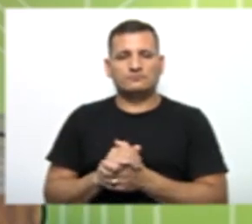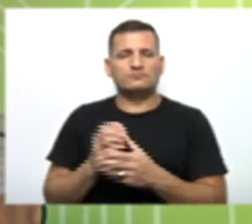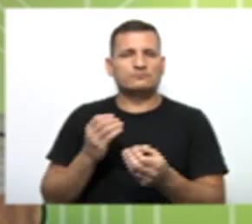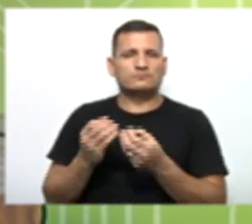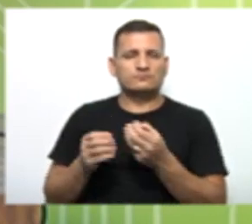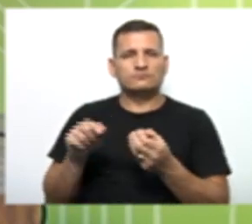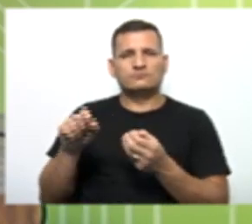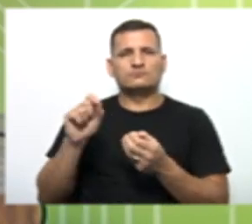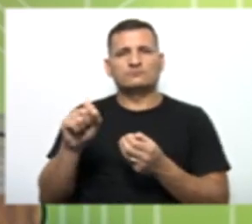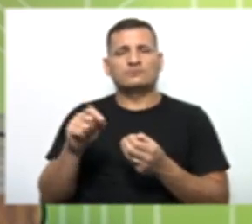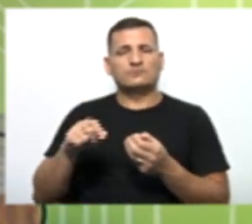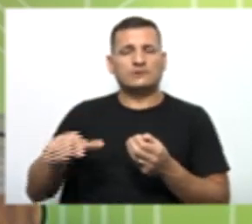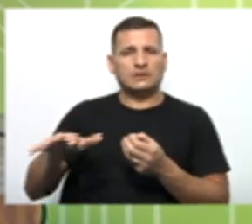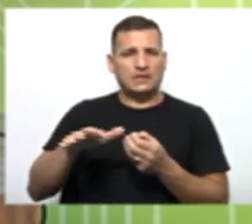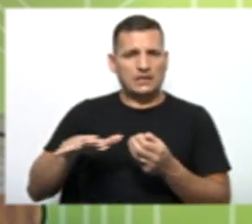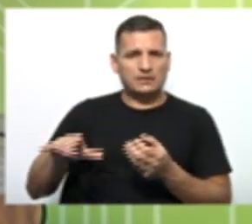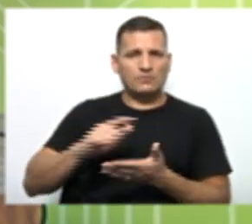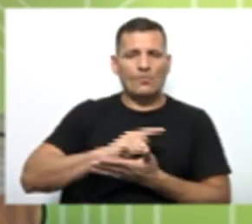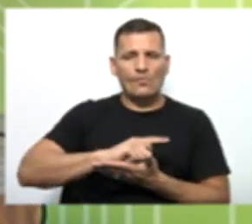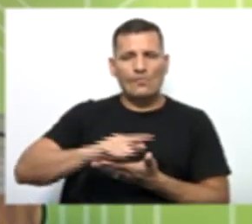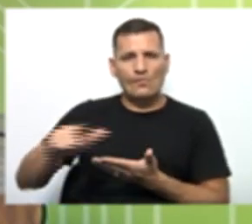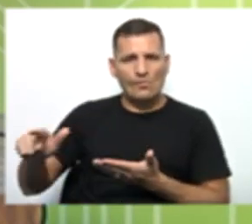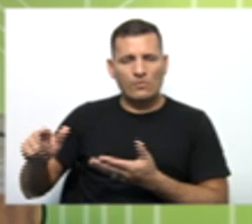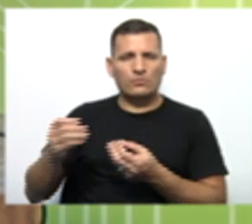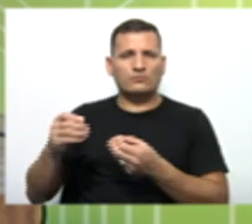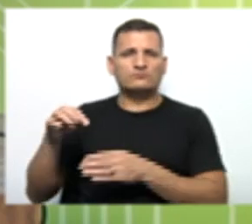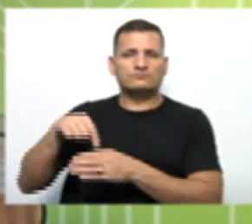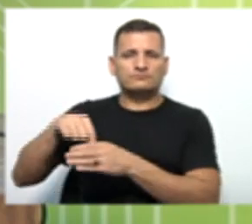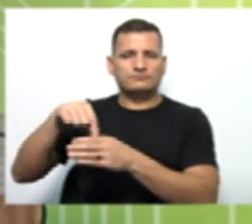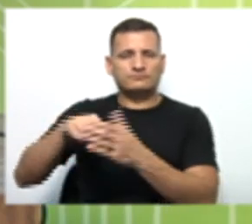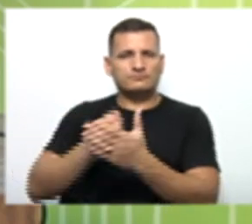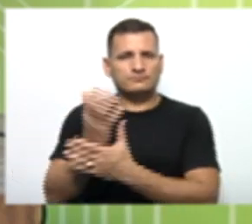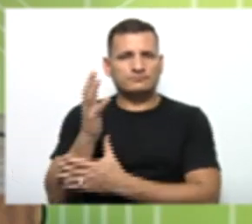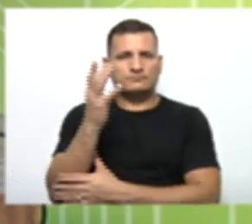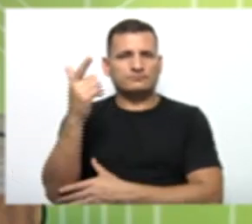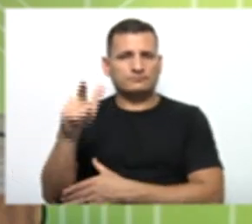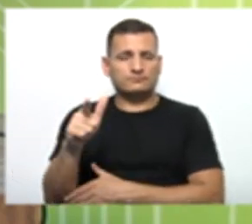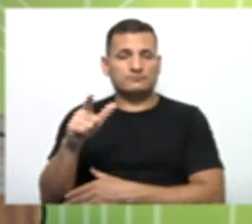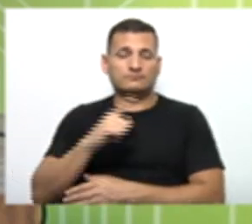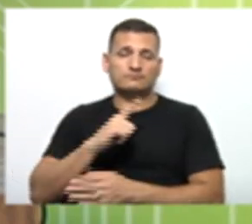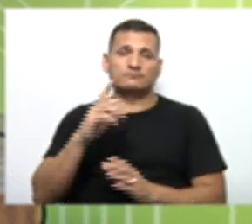recuperar uma área degradada, e estão previstos nos padrões